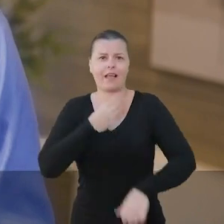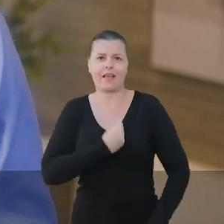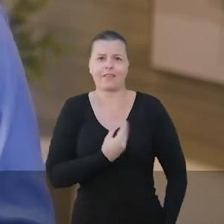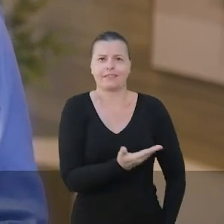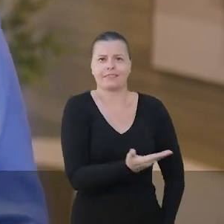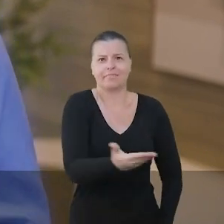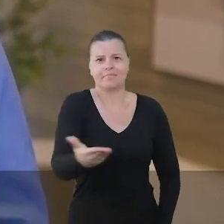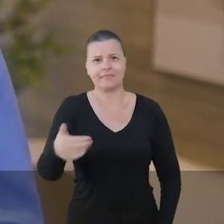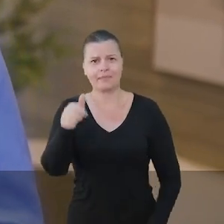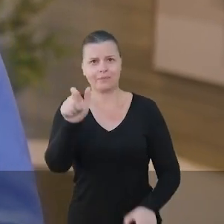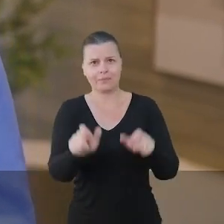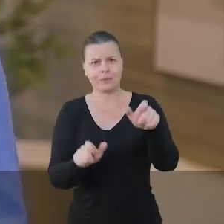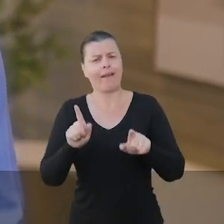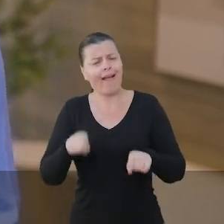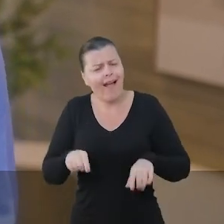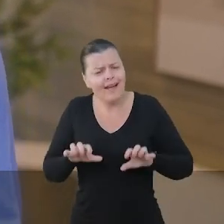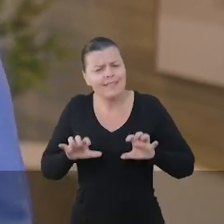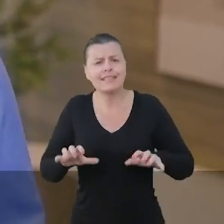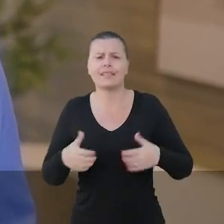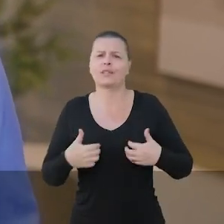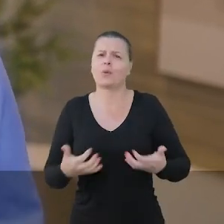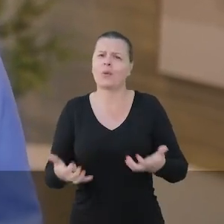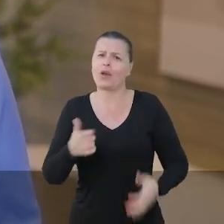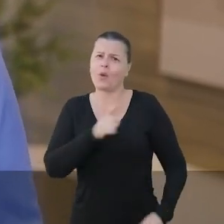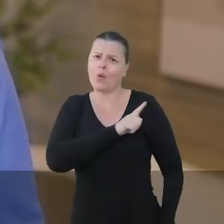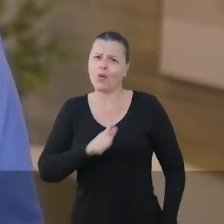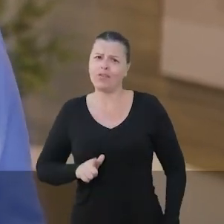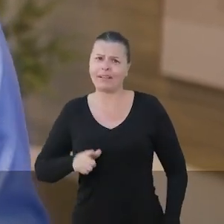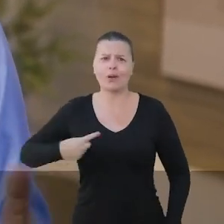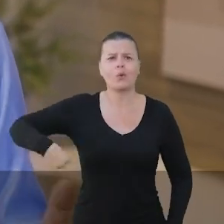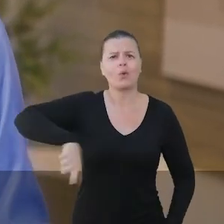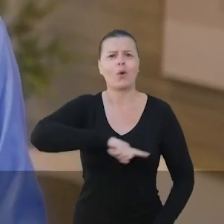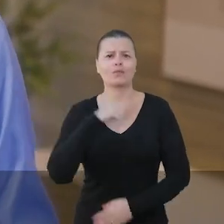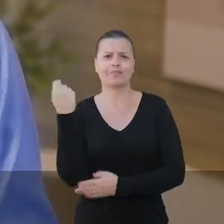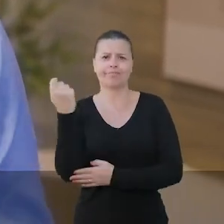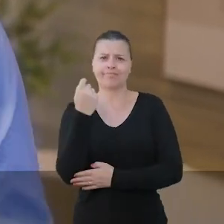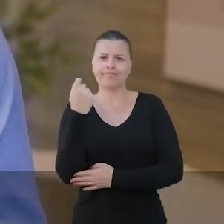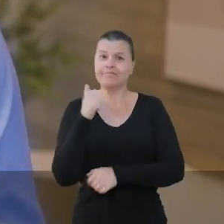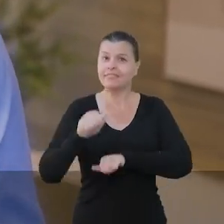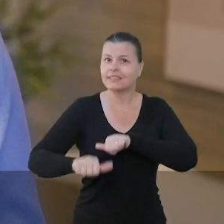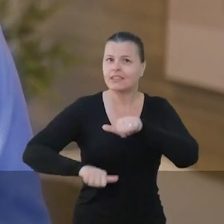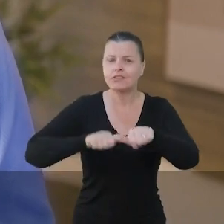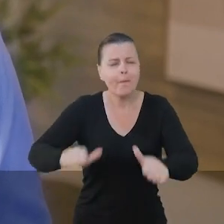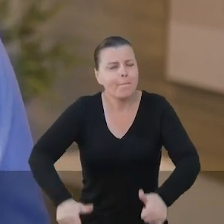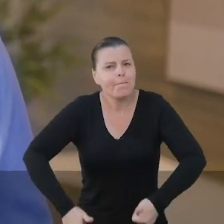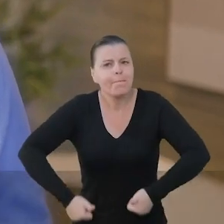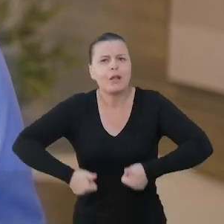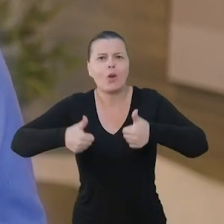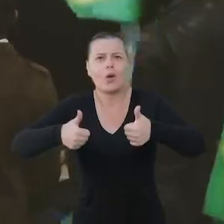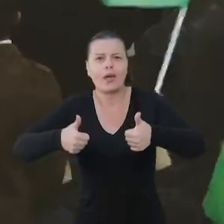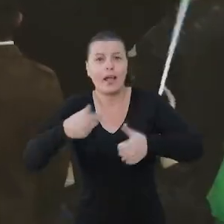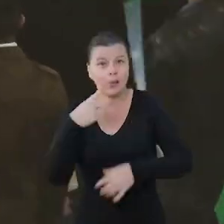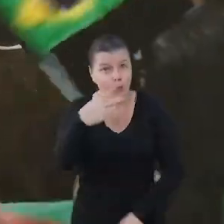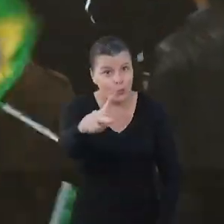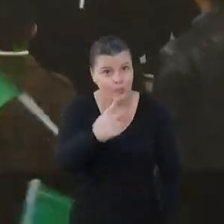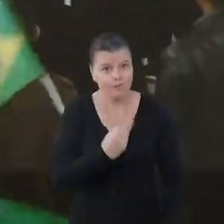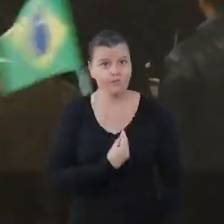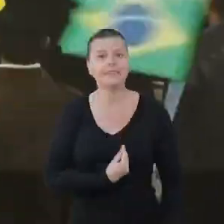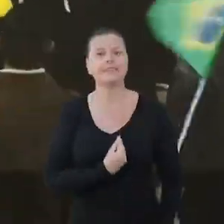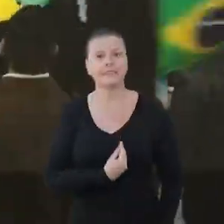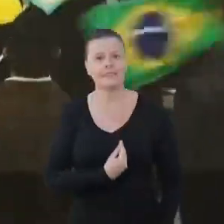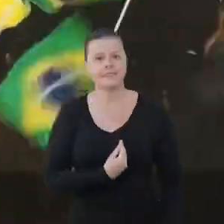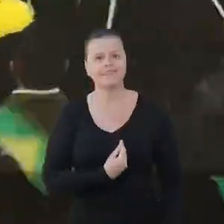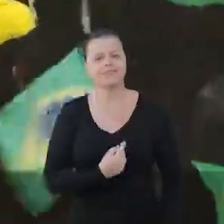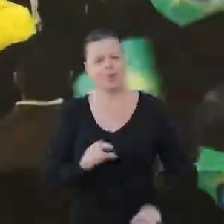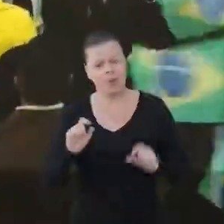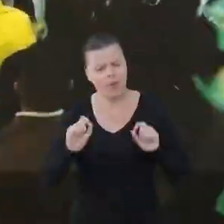pessoas. E é assim que eu quero governar o nosso Rio Grande, transformando para melhor a tua vida. Com